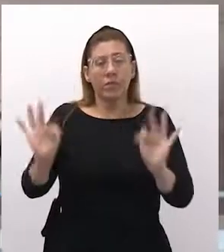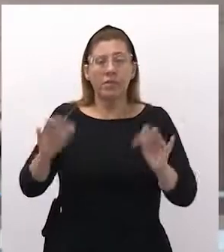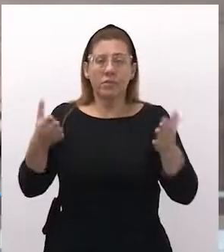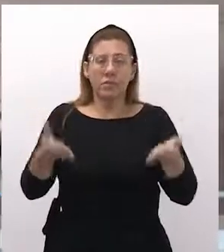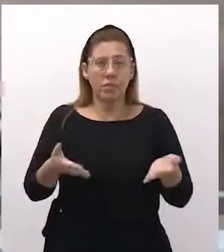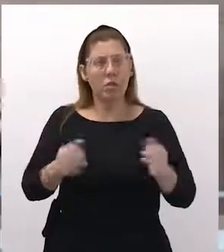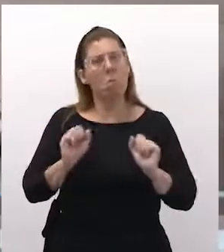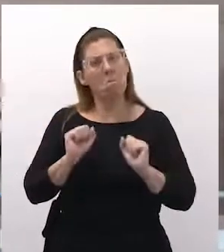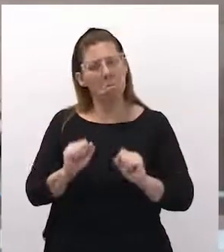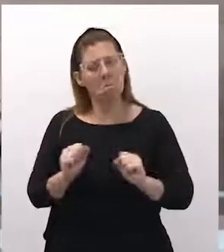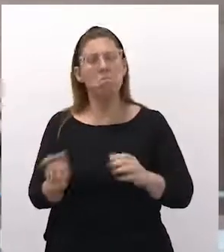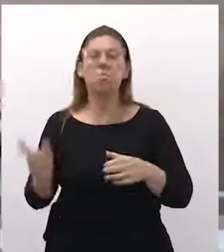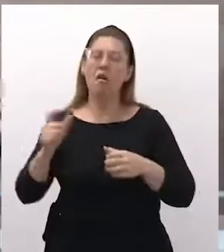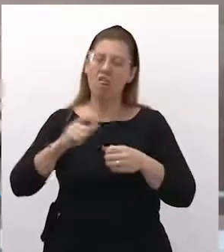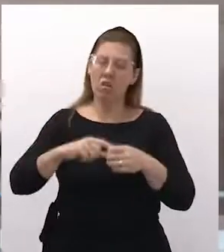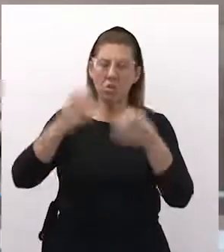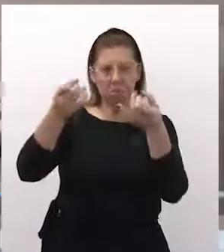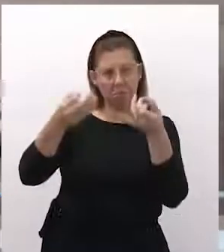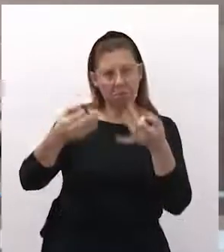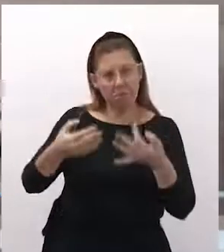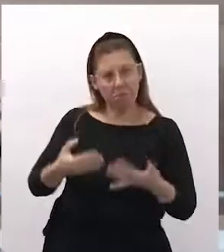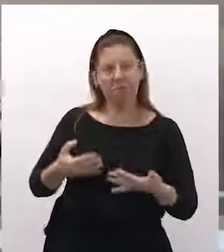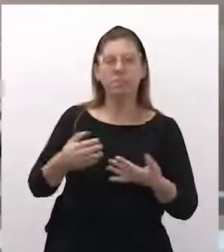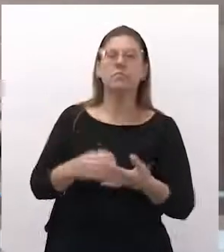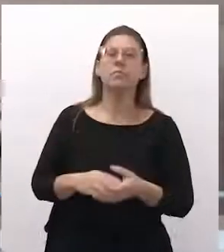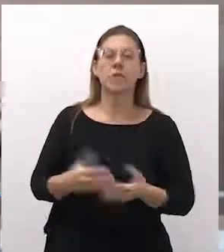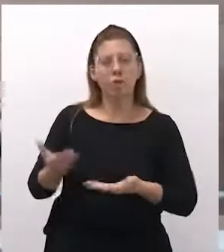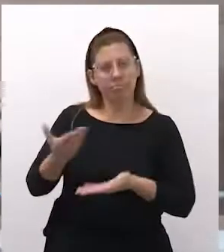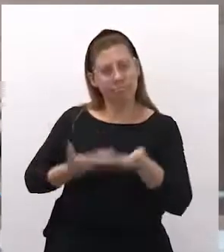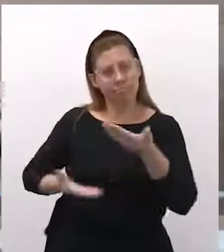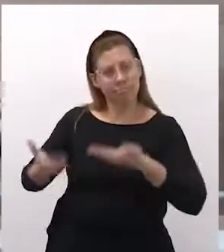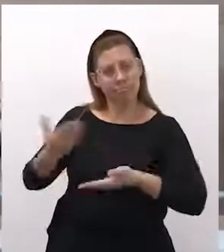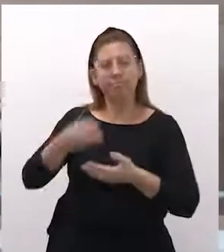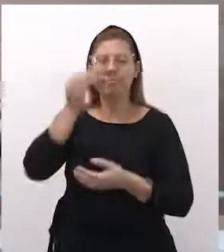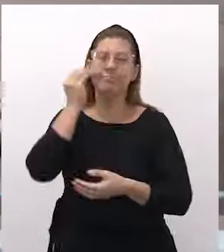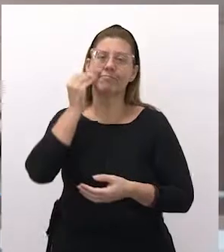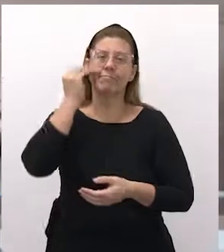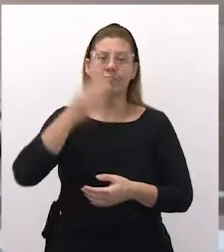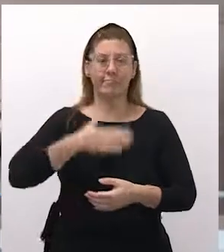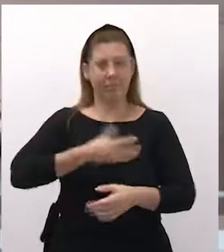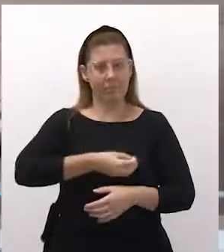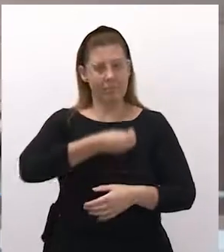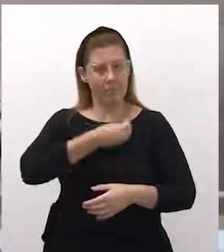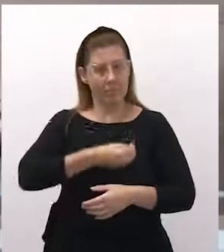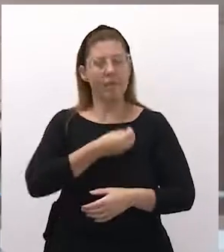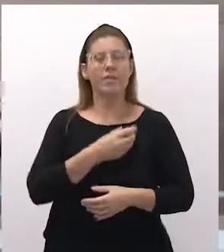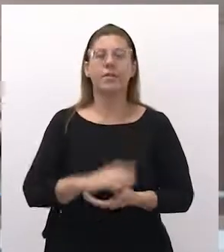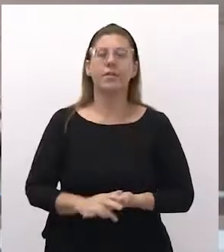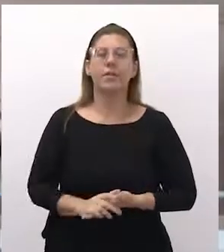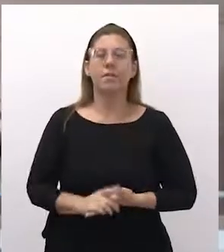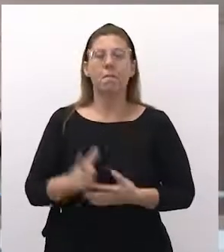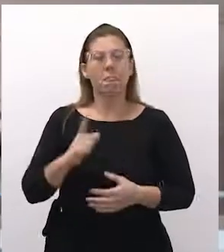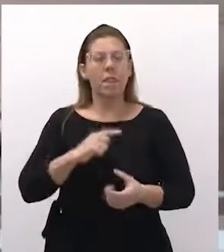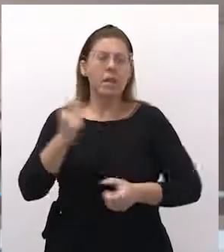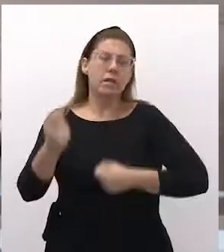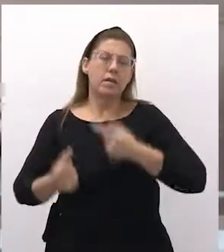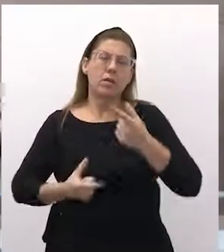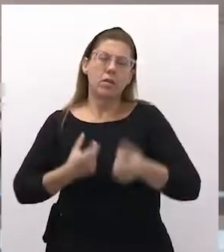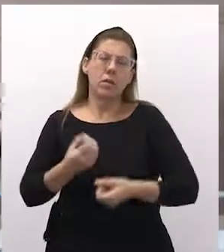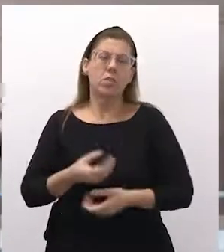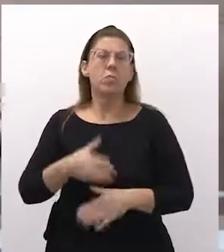hoje de poder voltar a falar dele e compartilhar um pouco da minha experiência. Eu tenho algumas